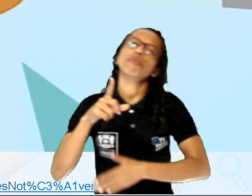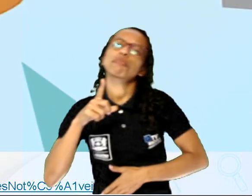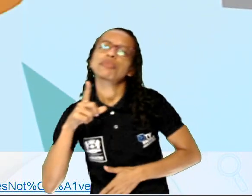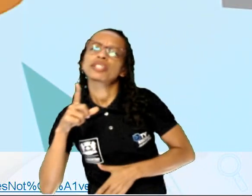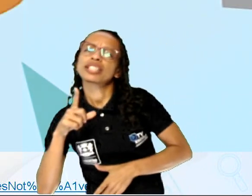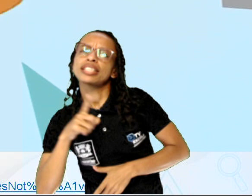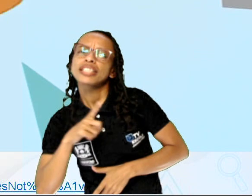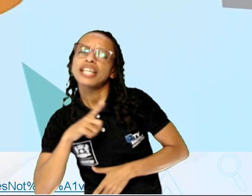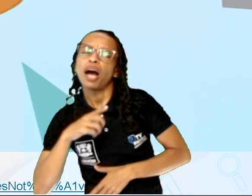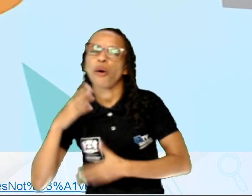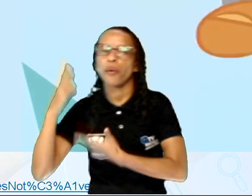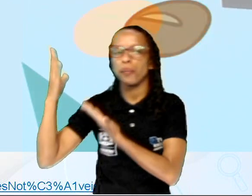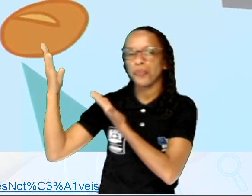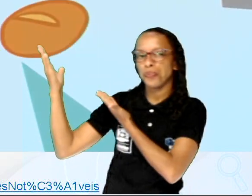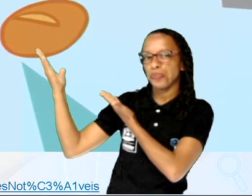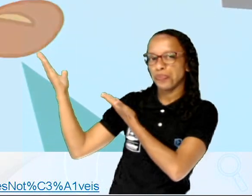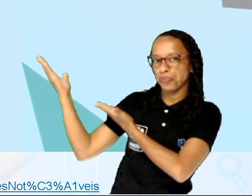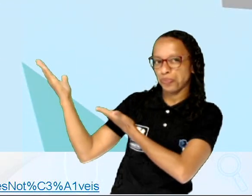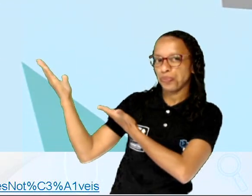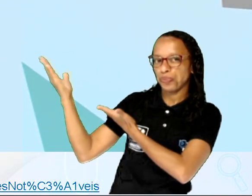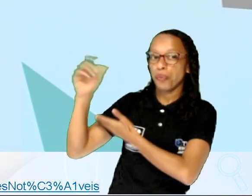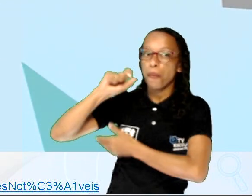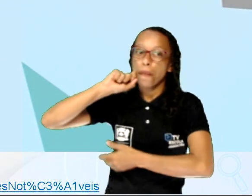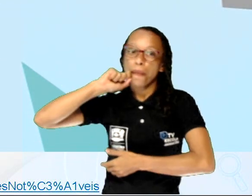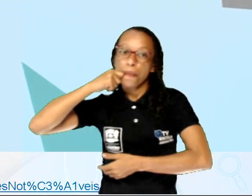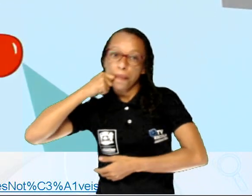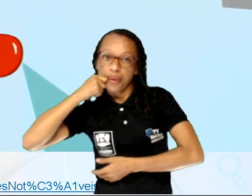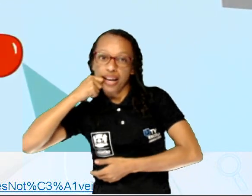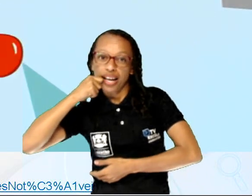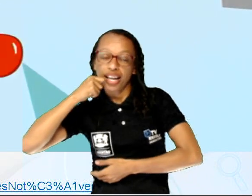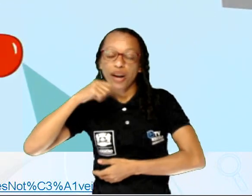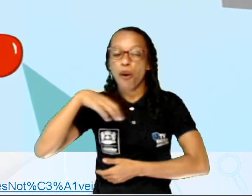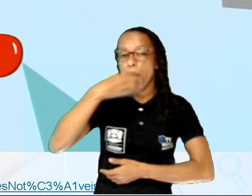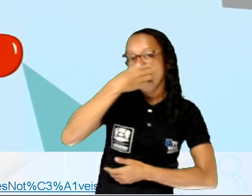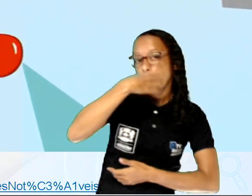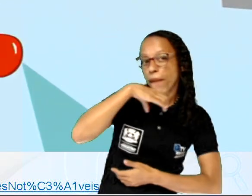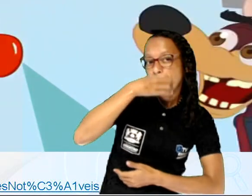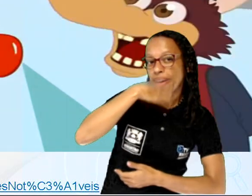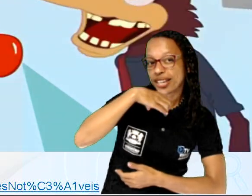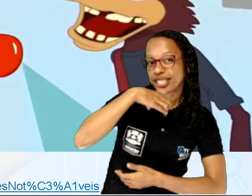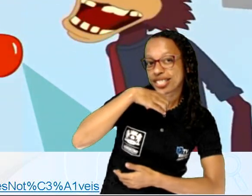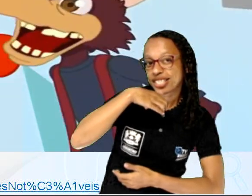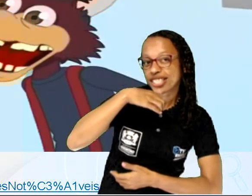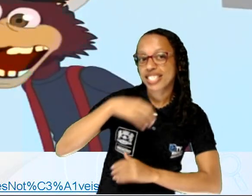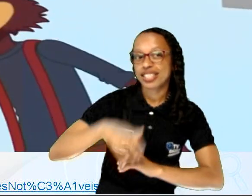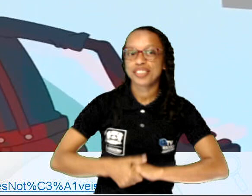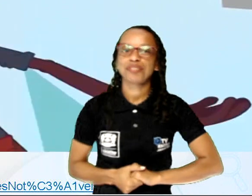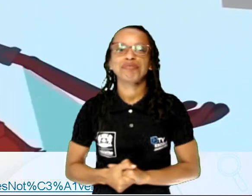É o caso de pão, pãozinho, maçã, maçãzinha.